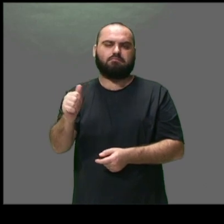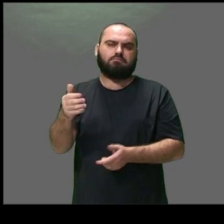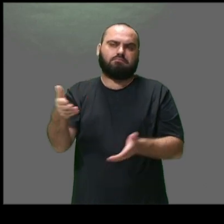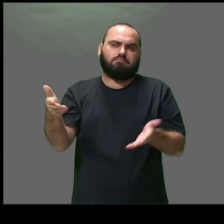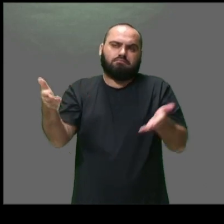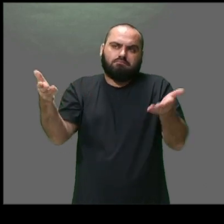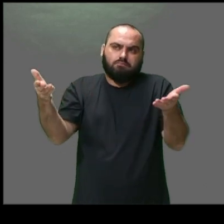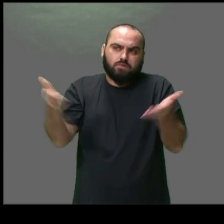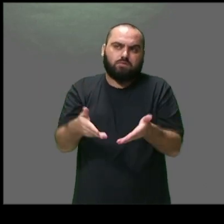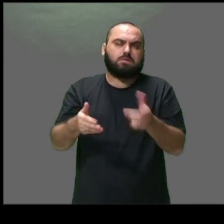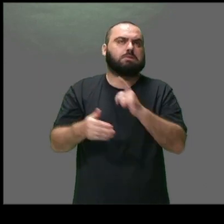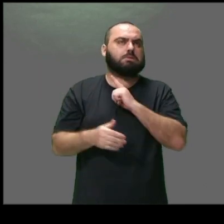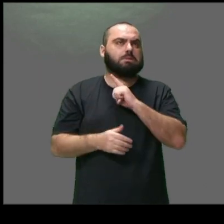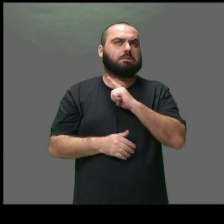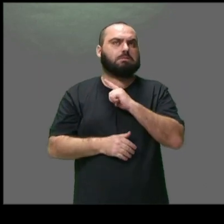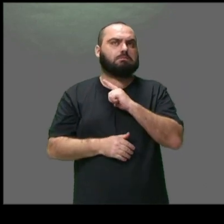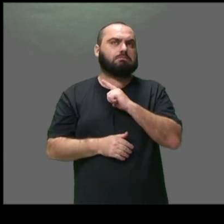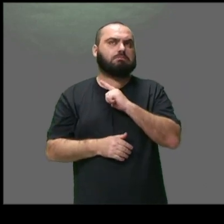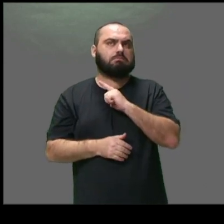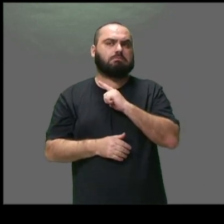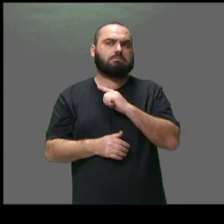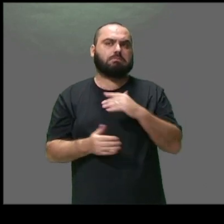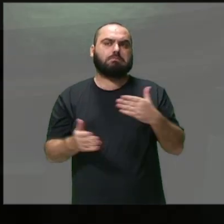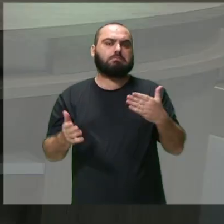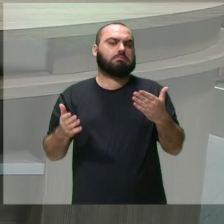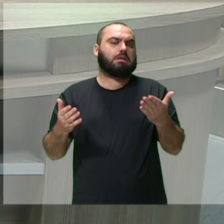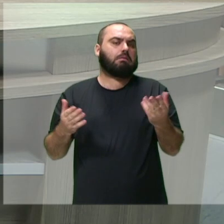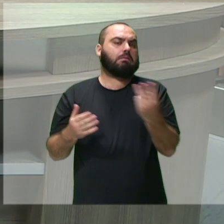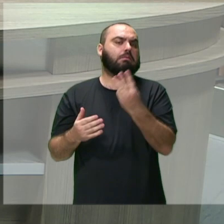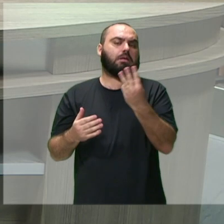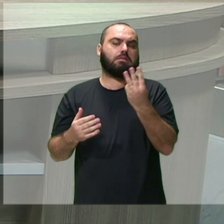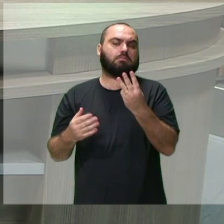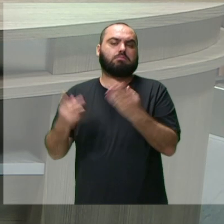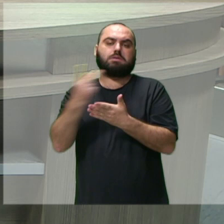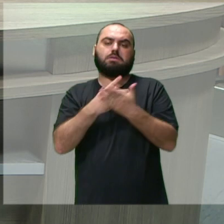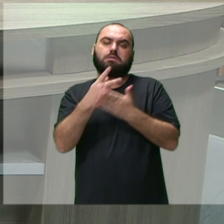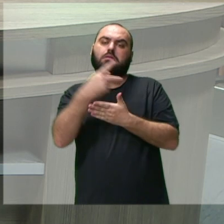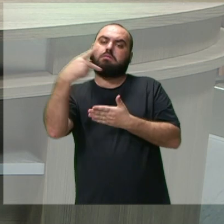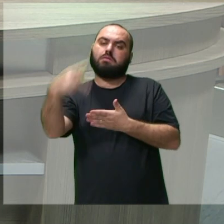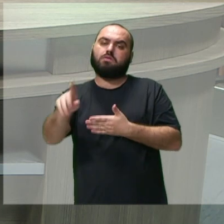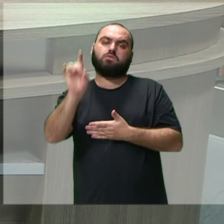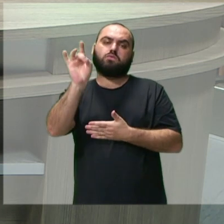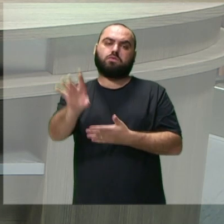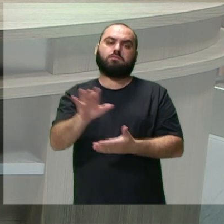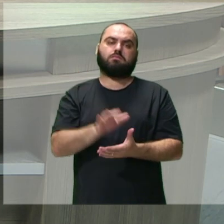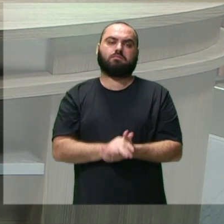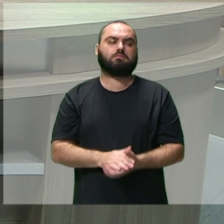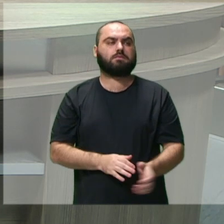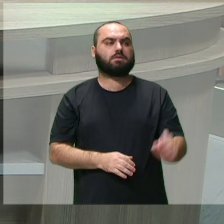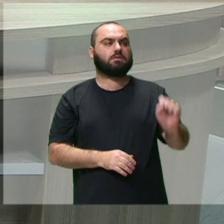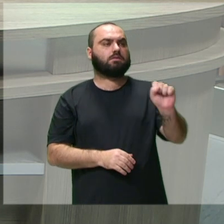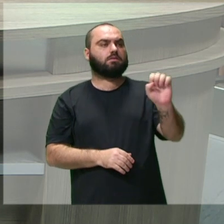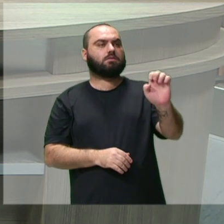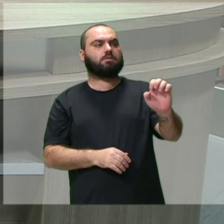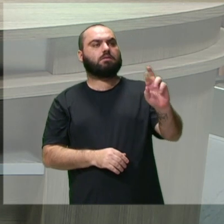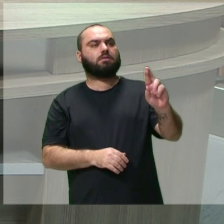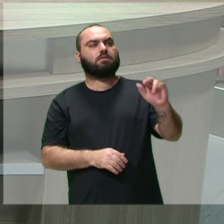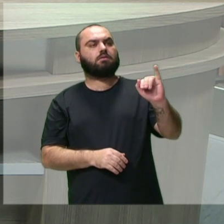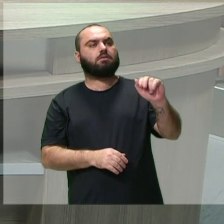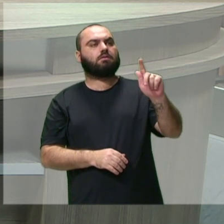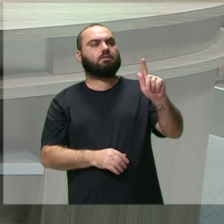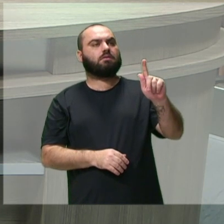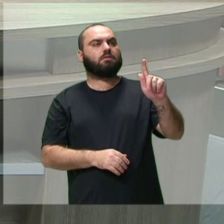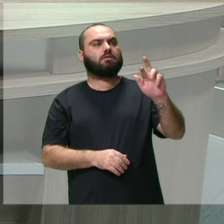máximo, talvez, umas 3 peças, talvez só. A técnica da serigrafia, o que ela